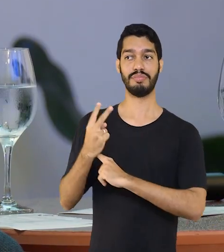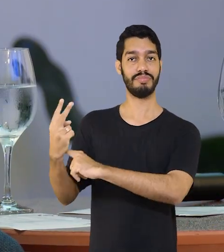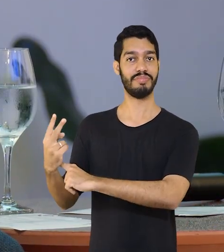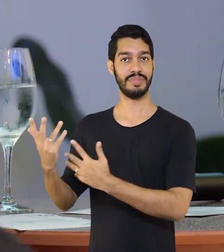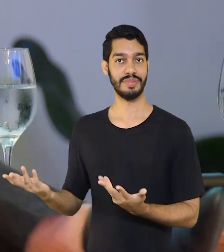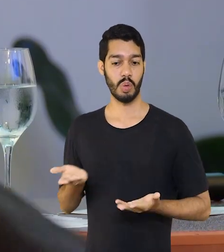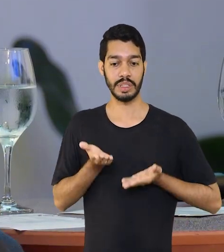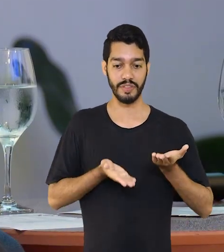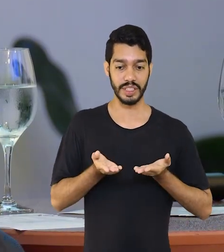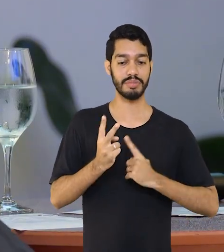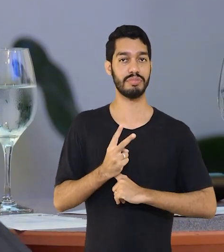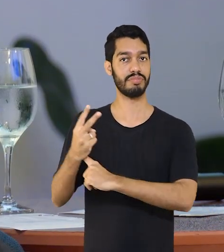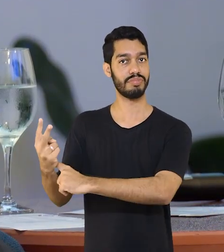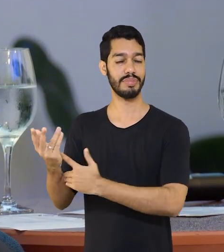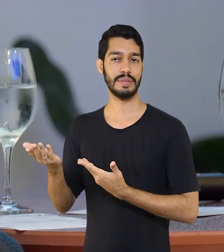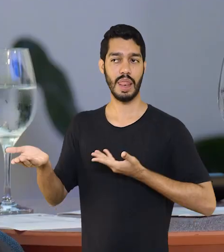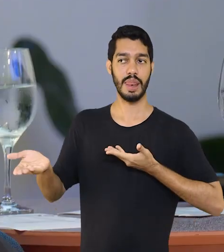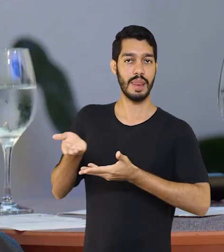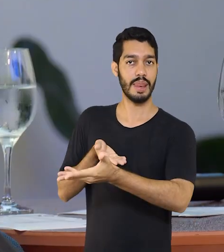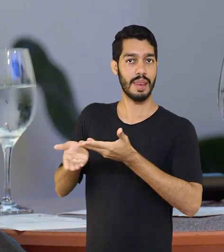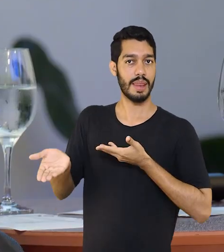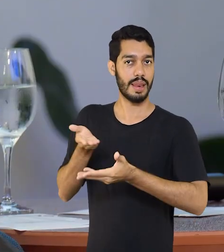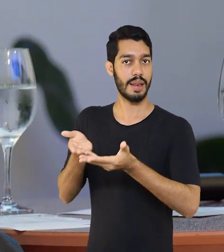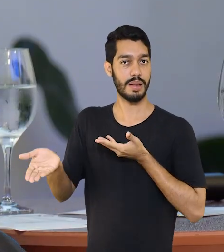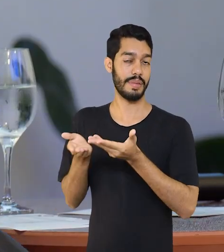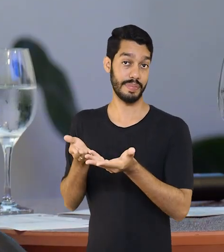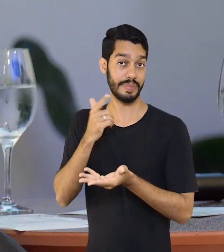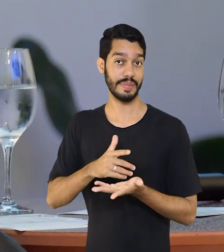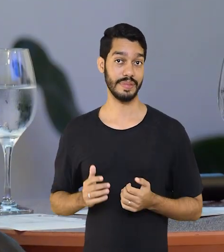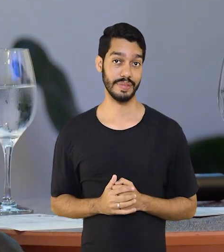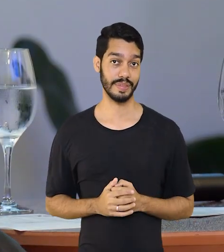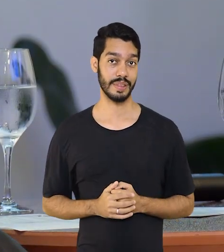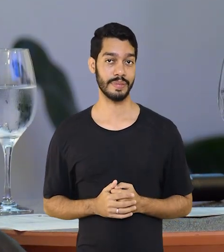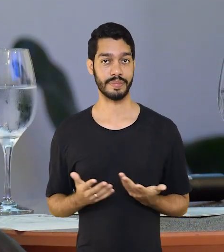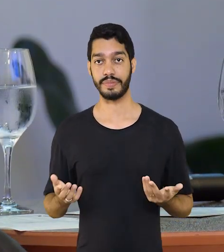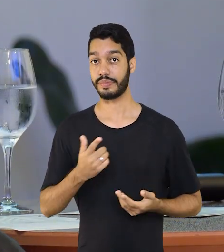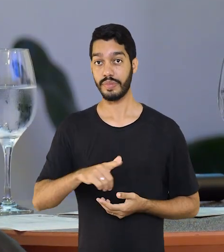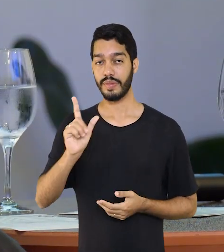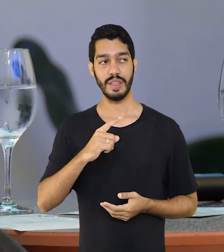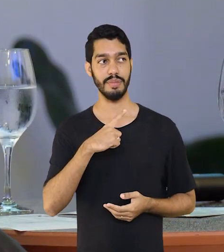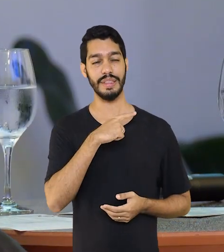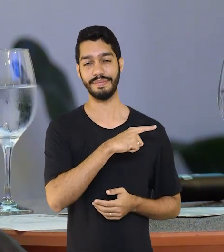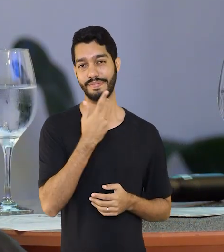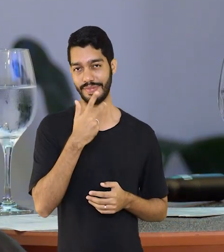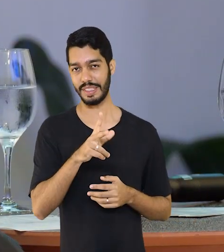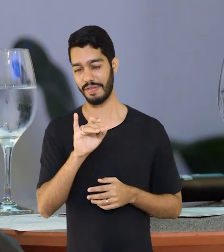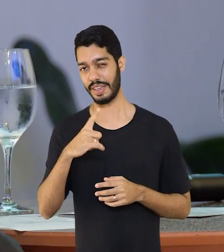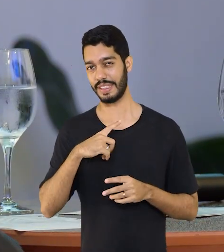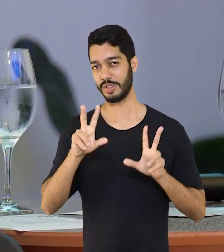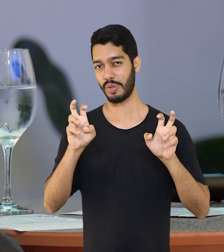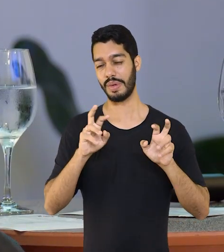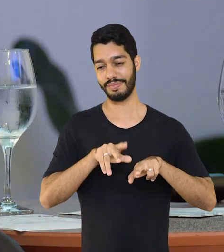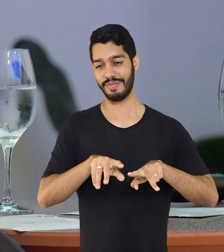começa também a ter mais eficiência nessa questão. Uma das saídas, que tem um outro painel, que é o painel de